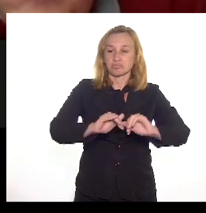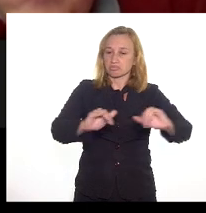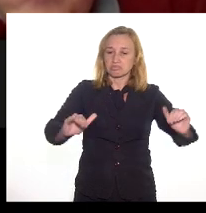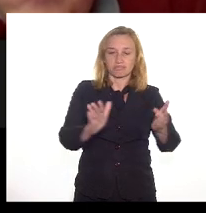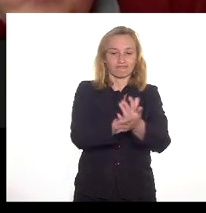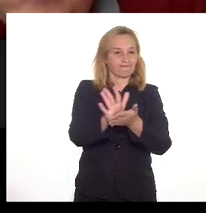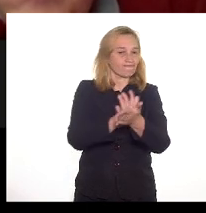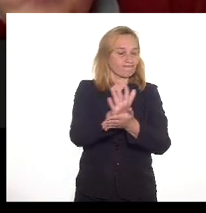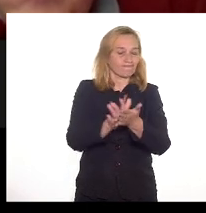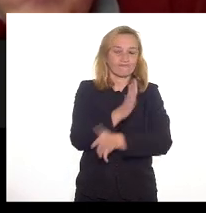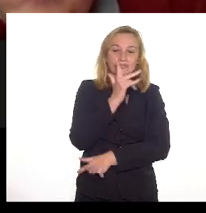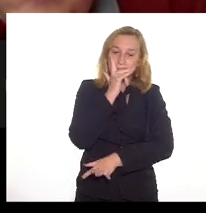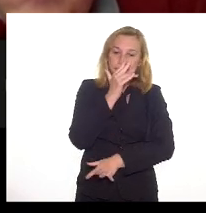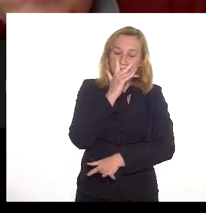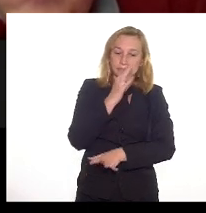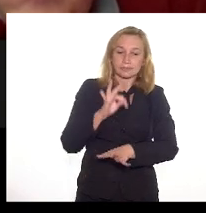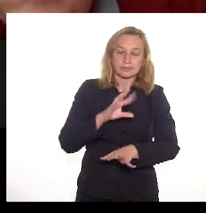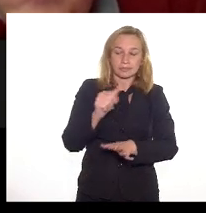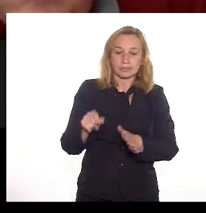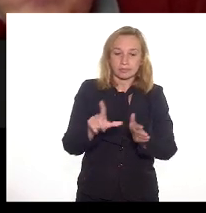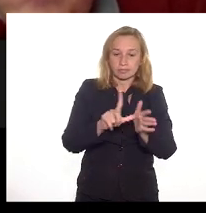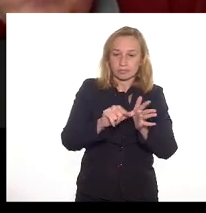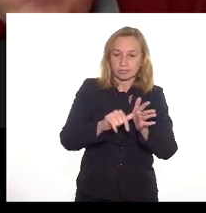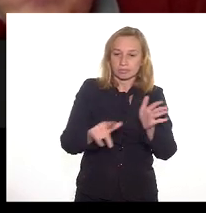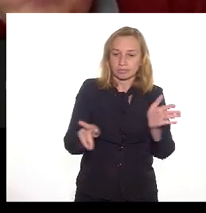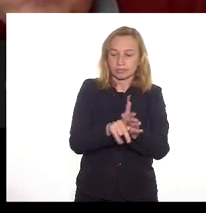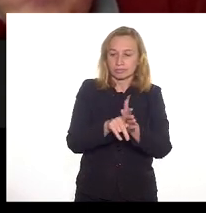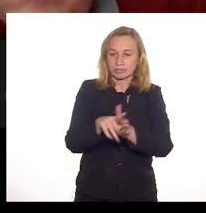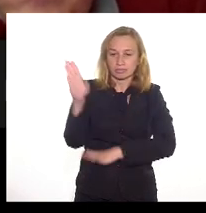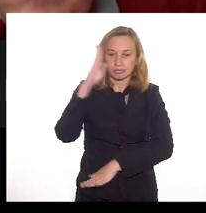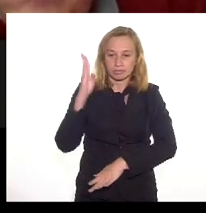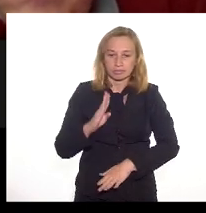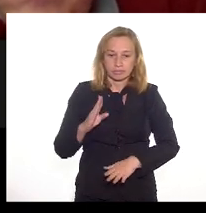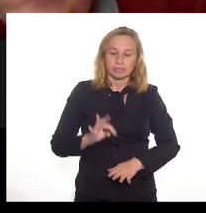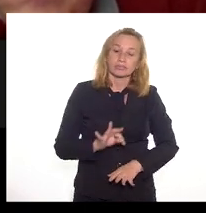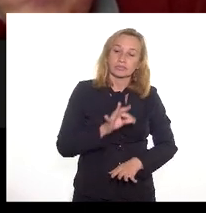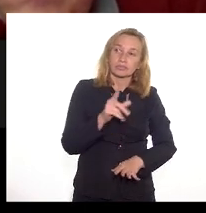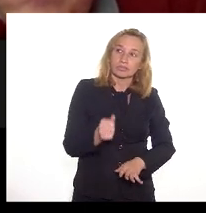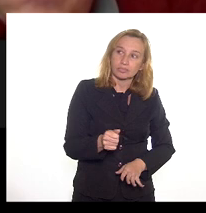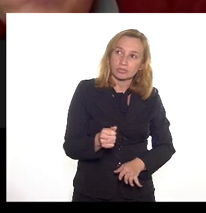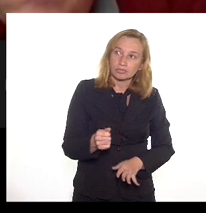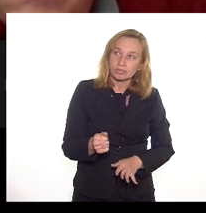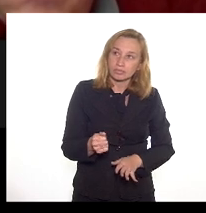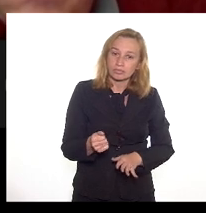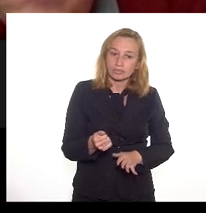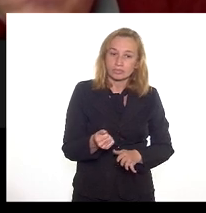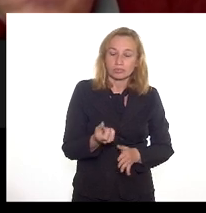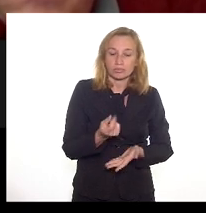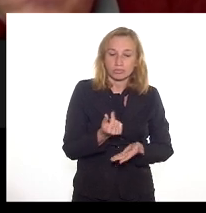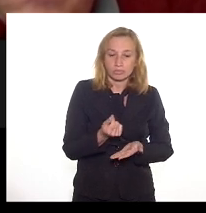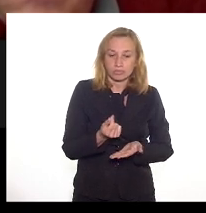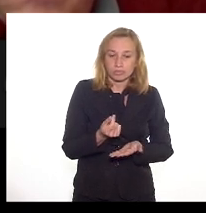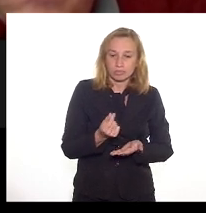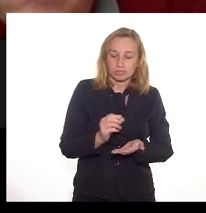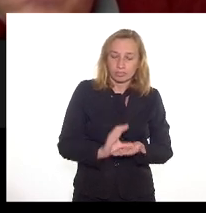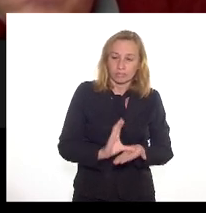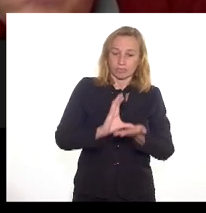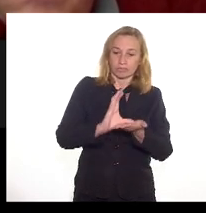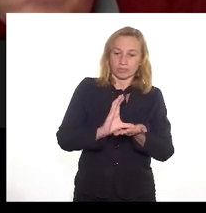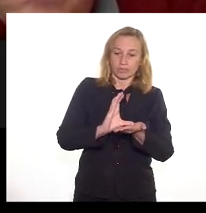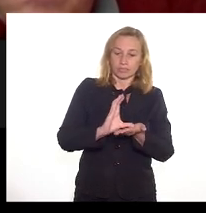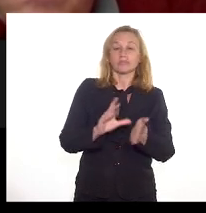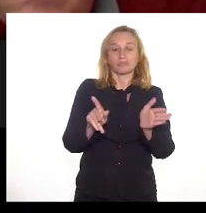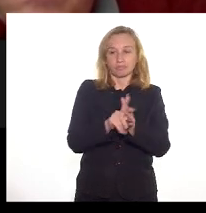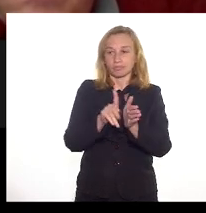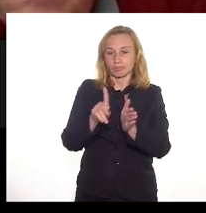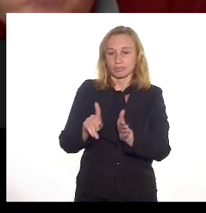isso. Parece que todo atraso é brasileiro e todo adiantamento é internacional, quando a gente sabe que a